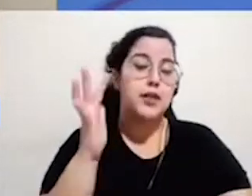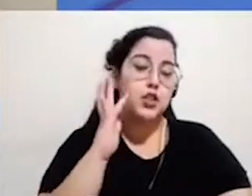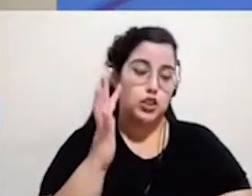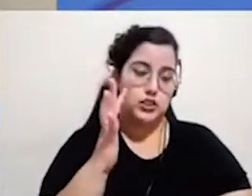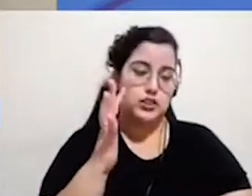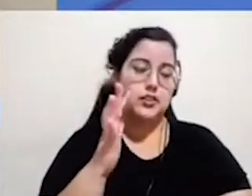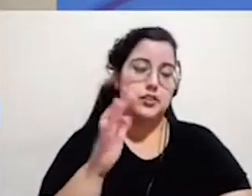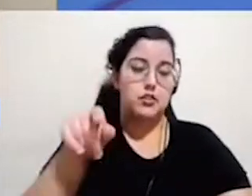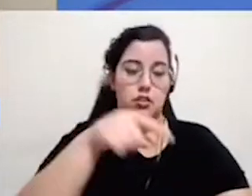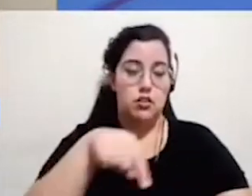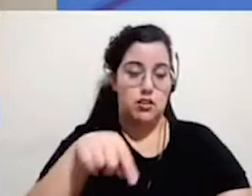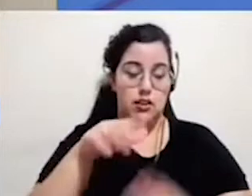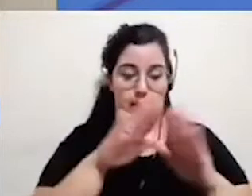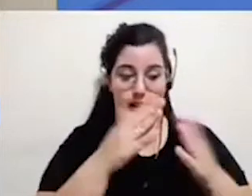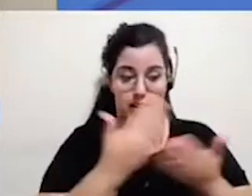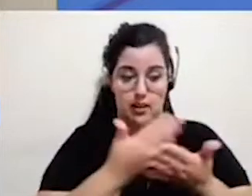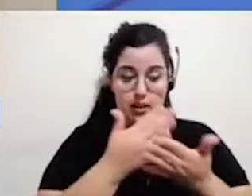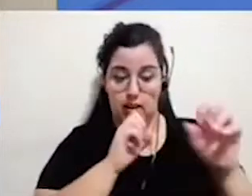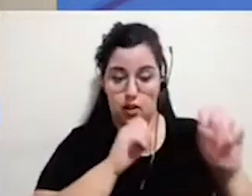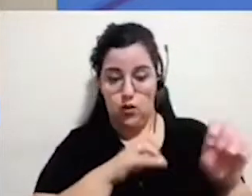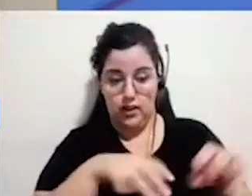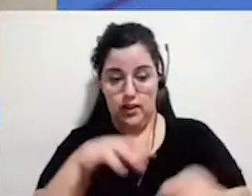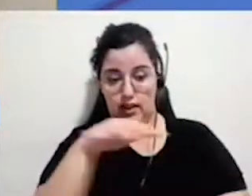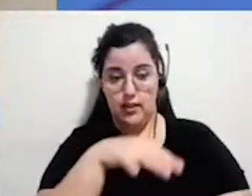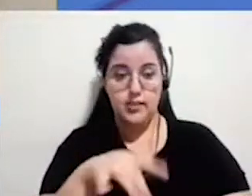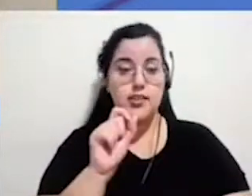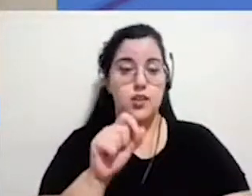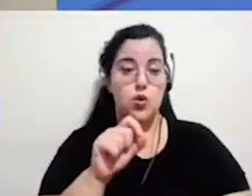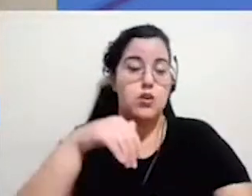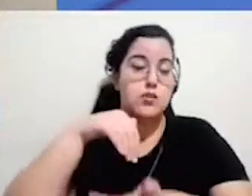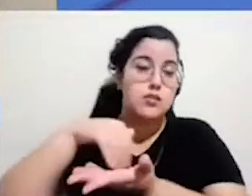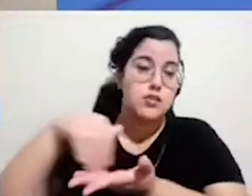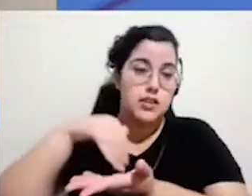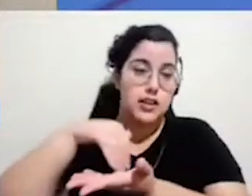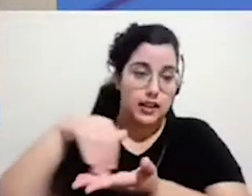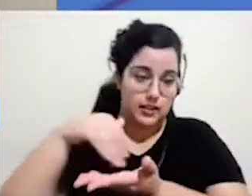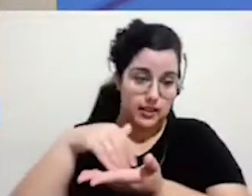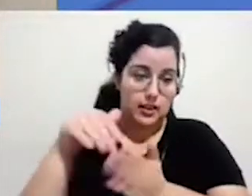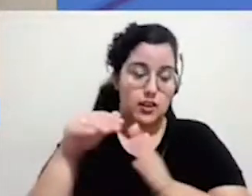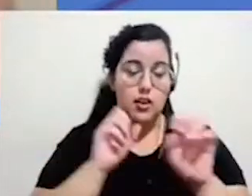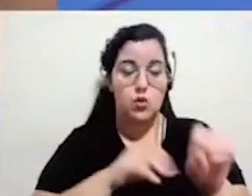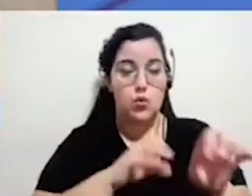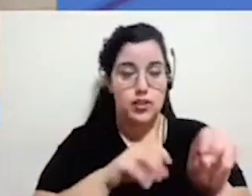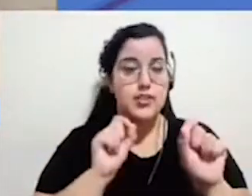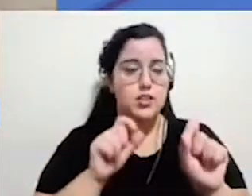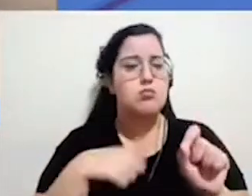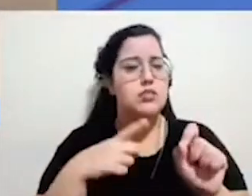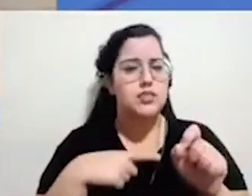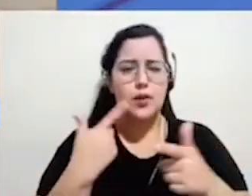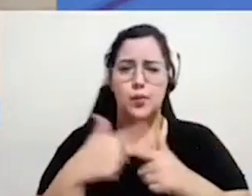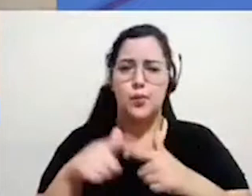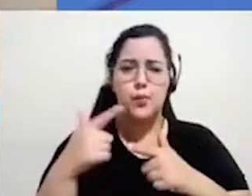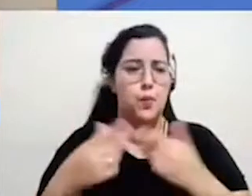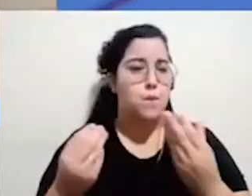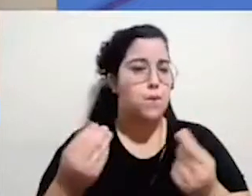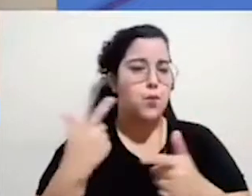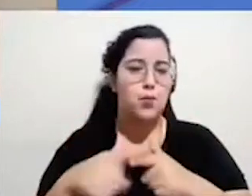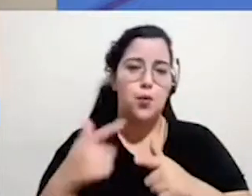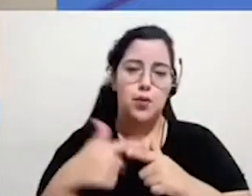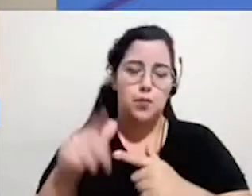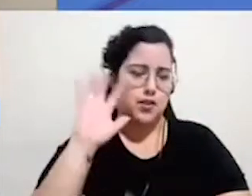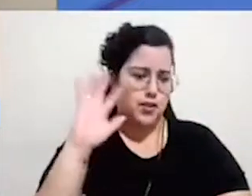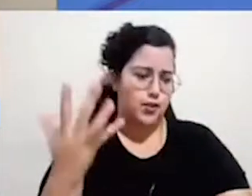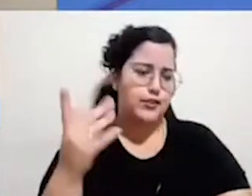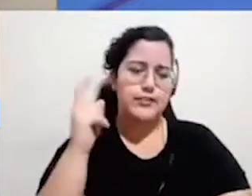de vista da educação, a Secretaria da Educação, ela tem problemas demais para resolver, né?